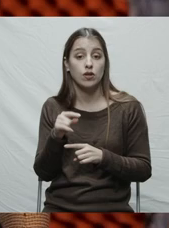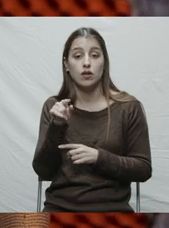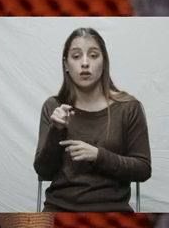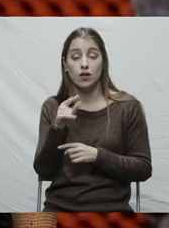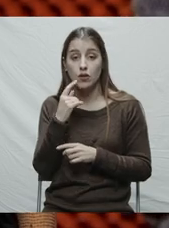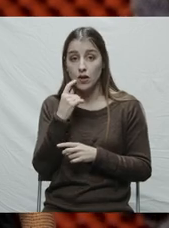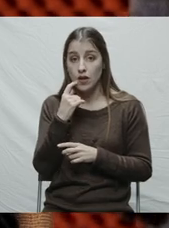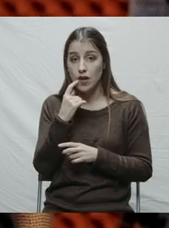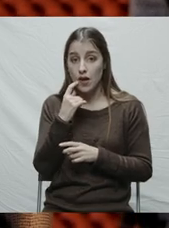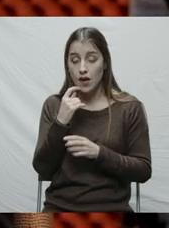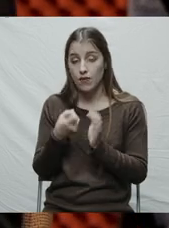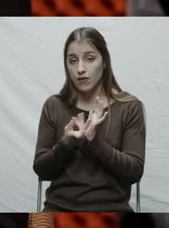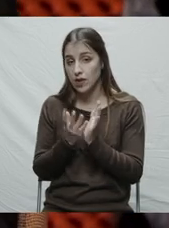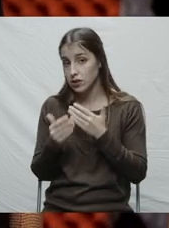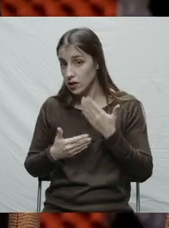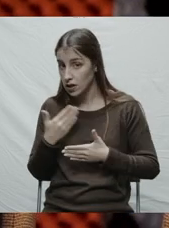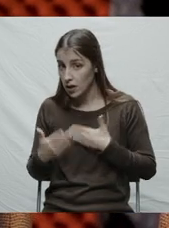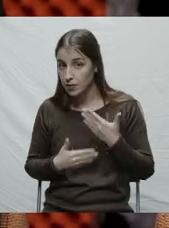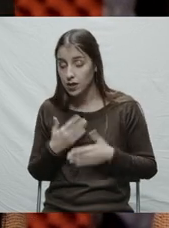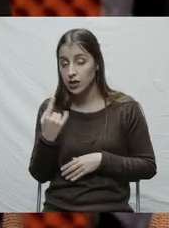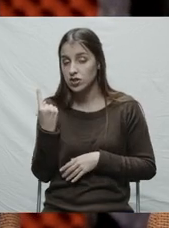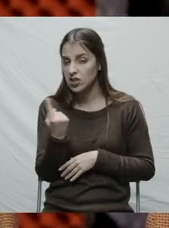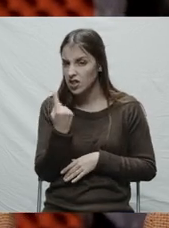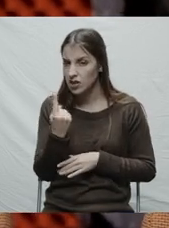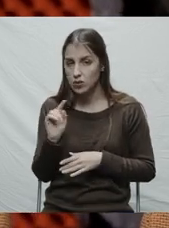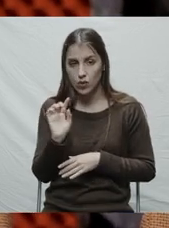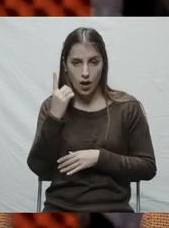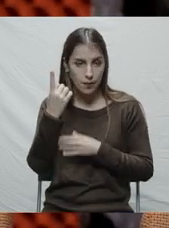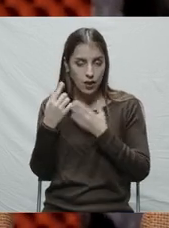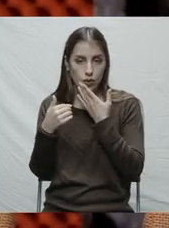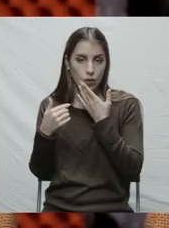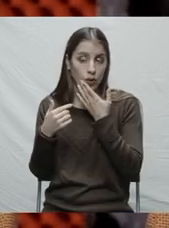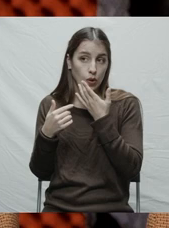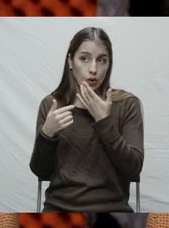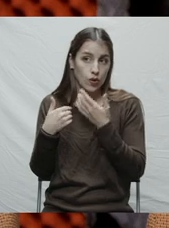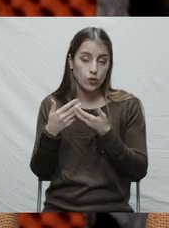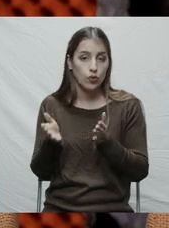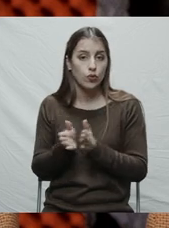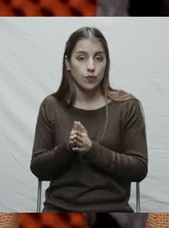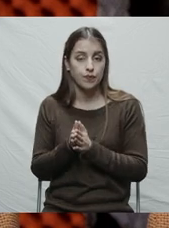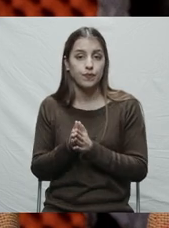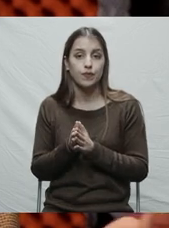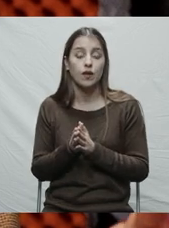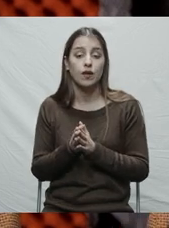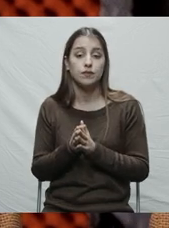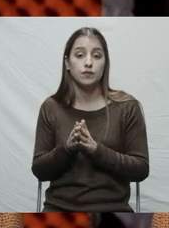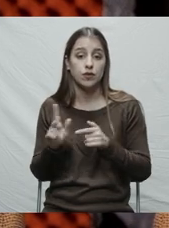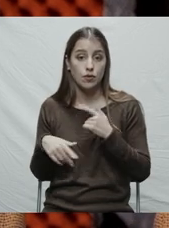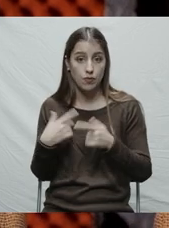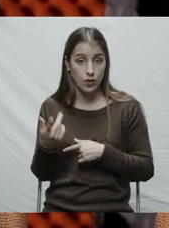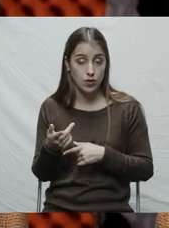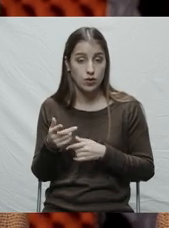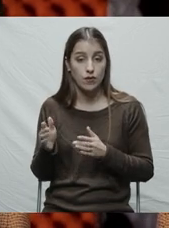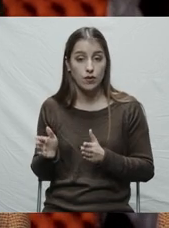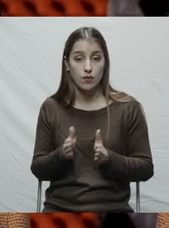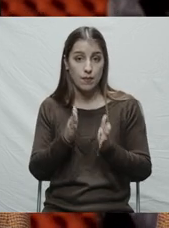qualquer coisa. Várias dinâmicas, lento, rápido, desviado, lábio, tudo isso era uma coisa bastante. Depois havia uma parte que nós chamávamos, não era